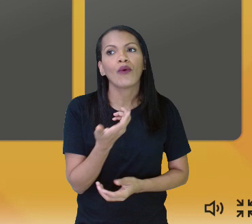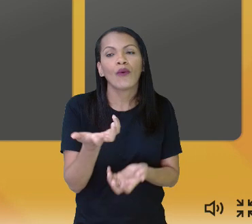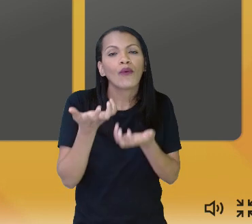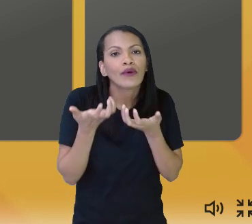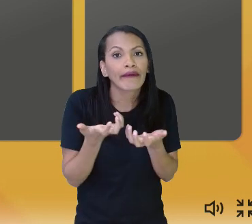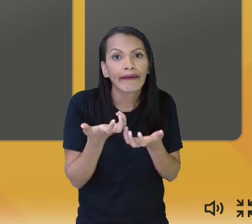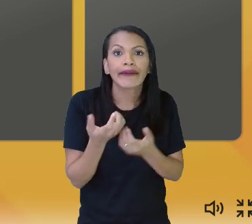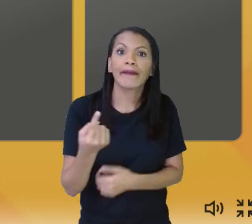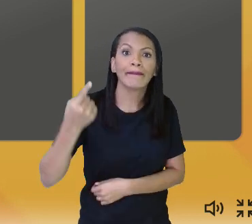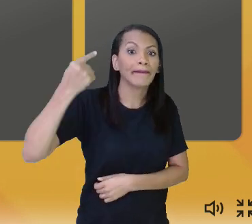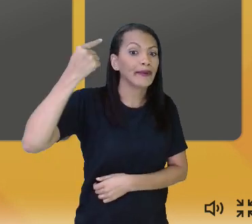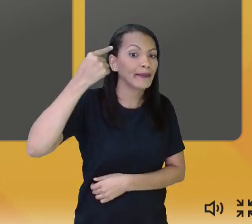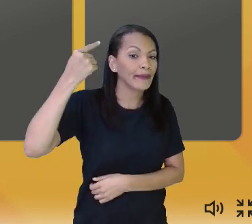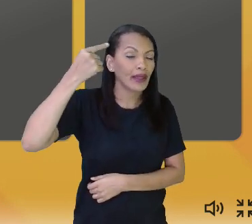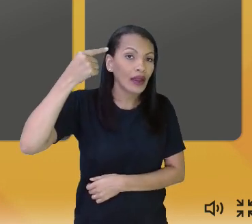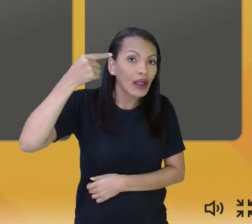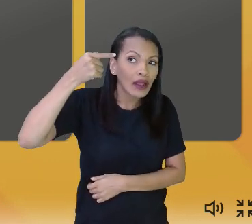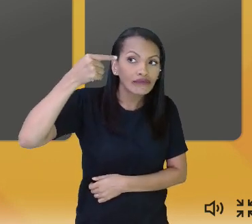de cima